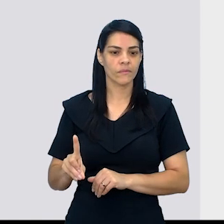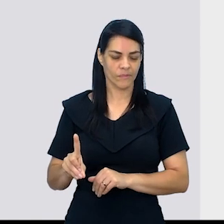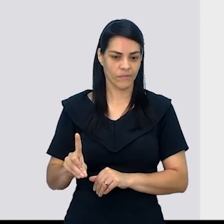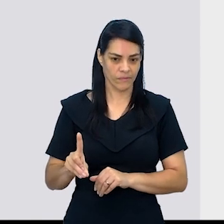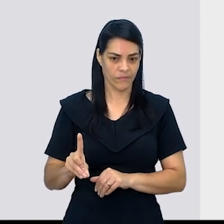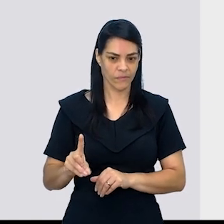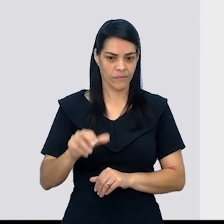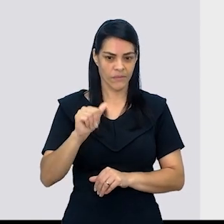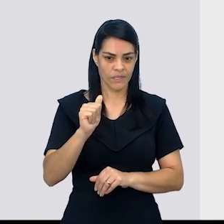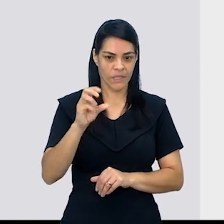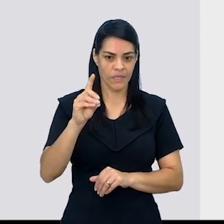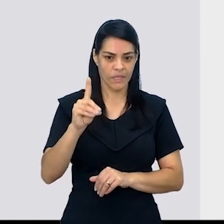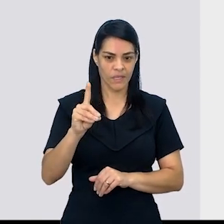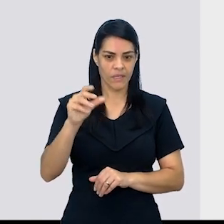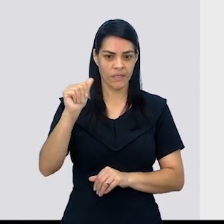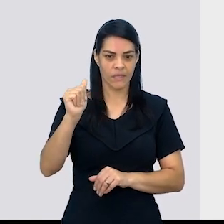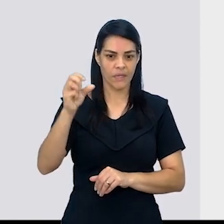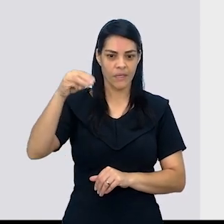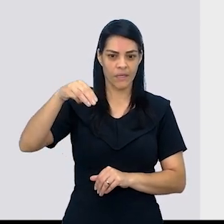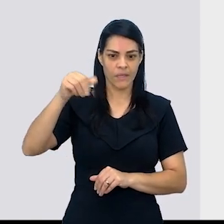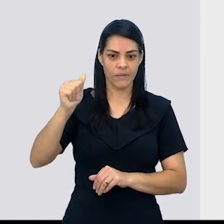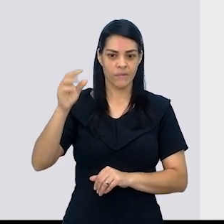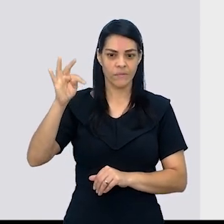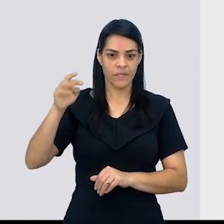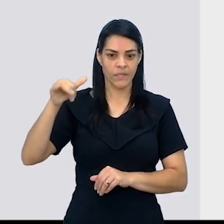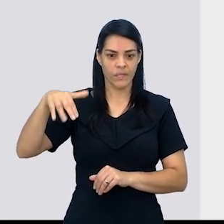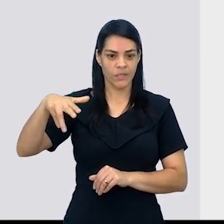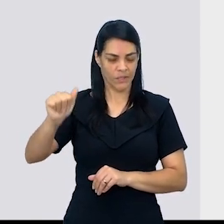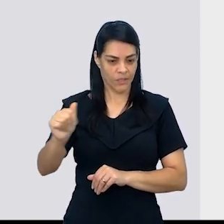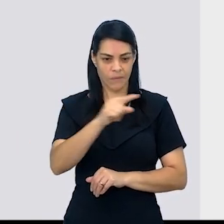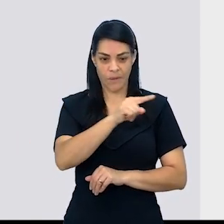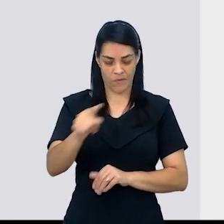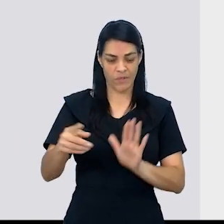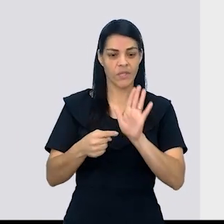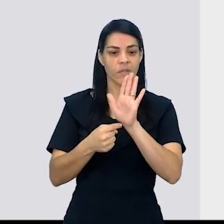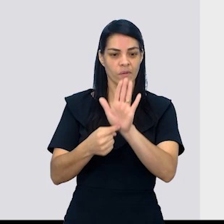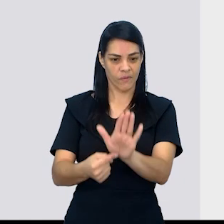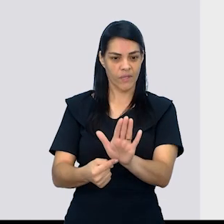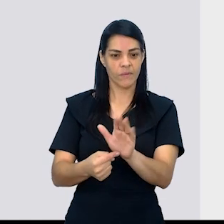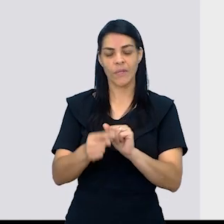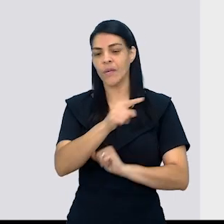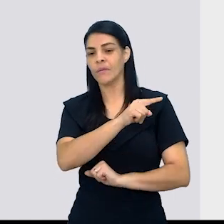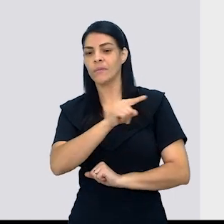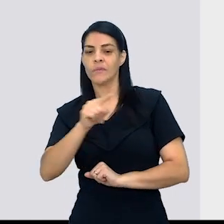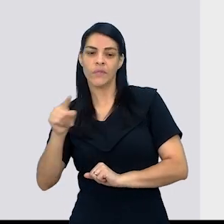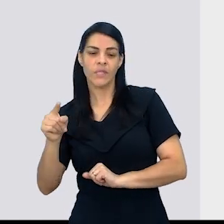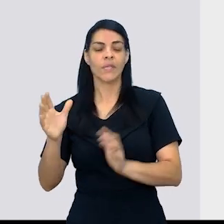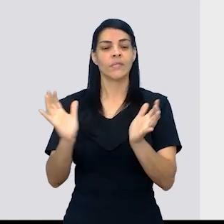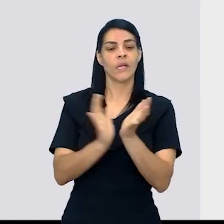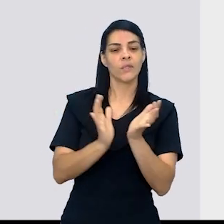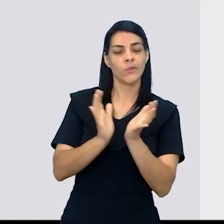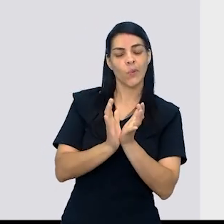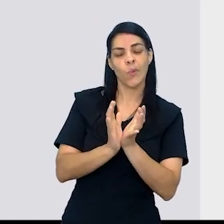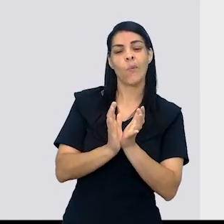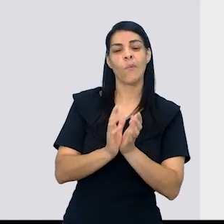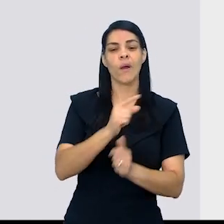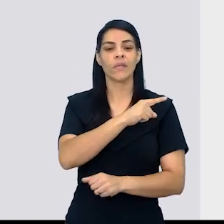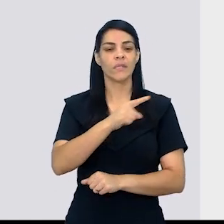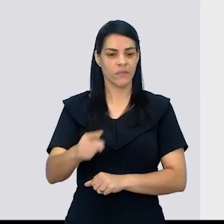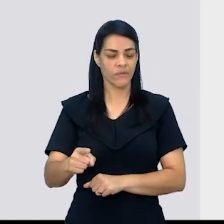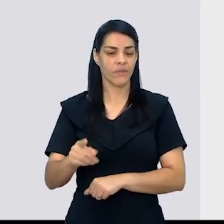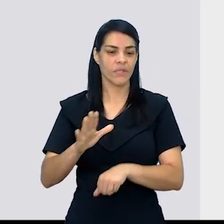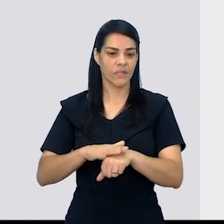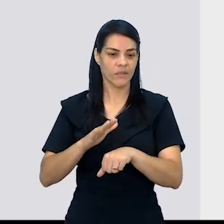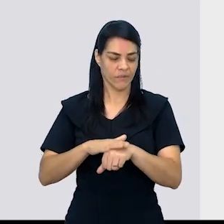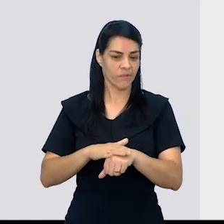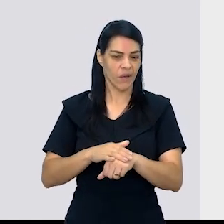você já vai aparecer aí a sua turma que você ministra as aulas e tal então você faz a chamada